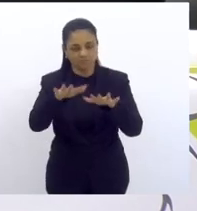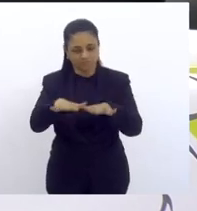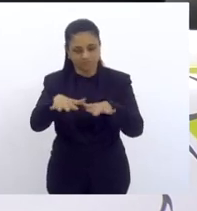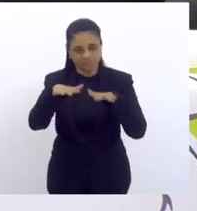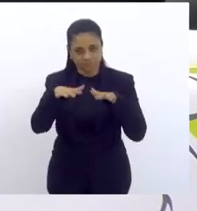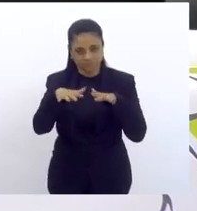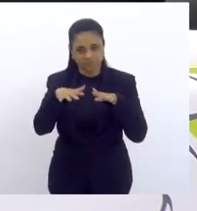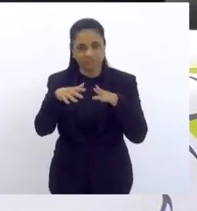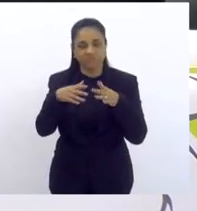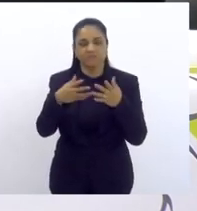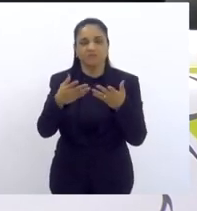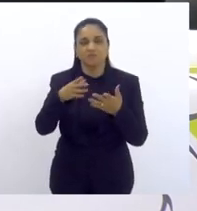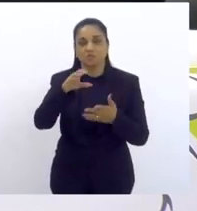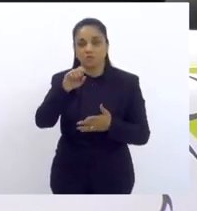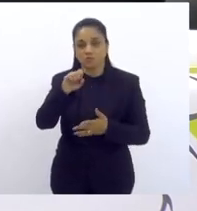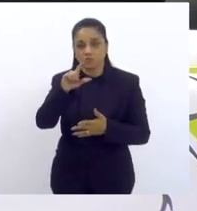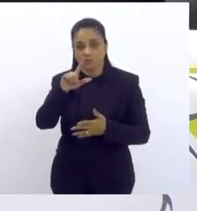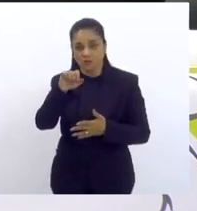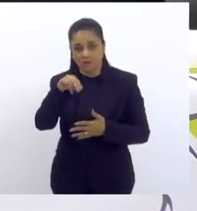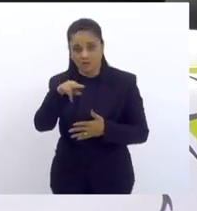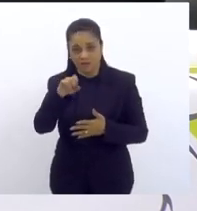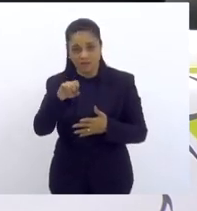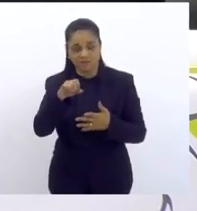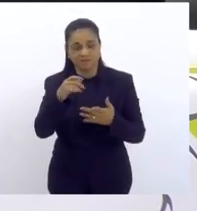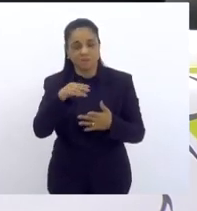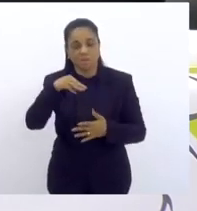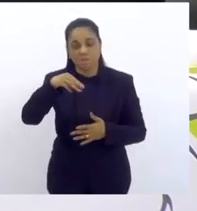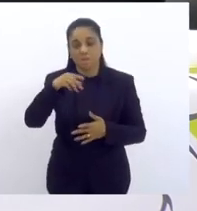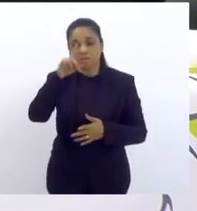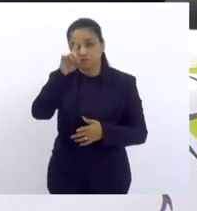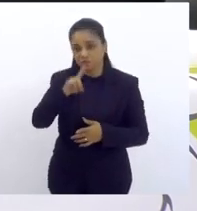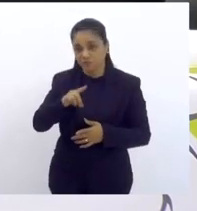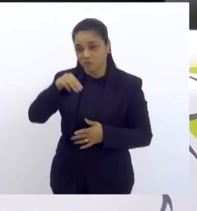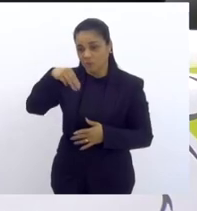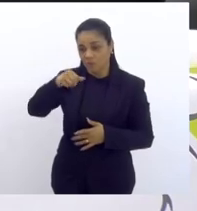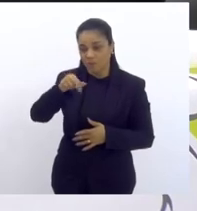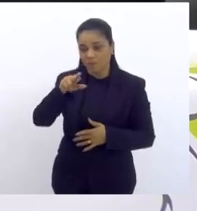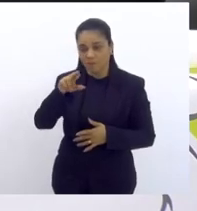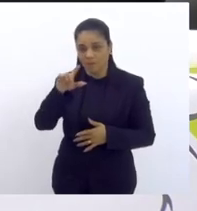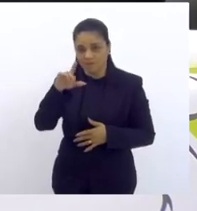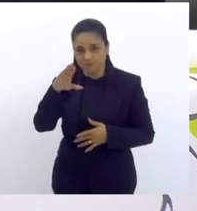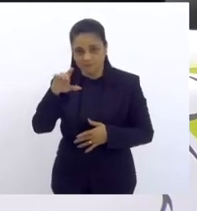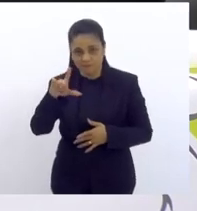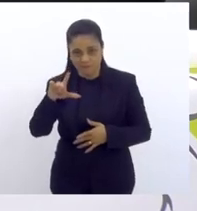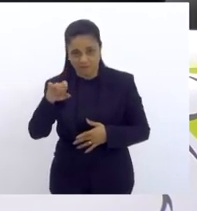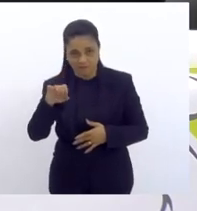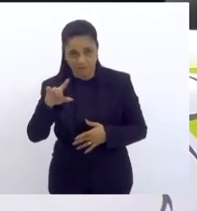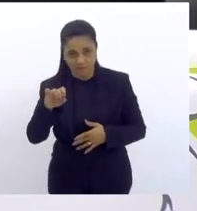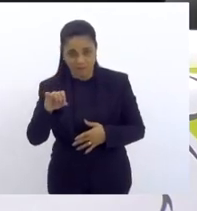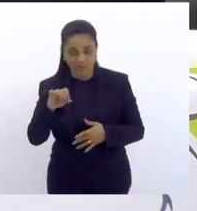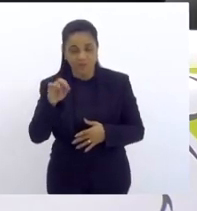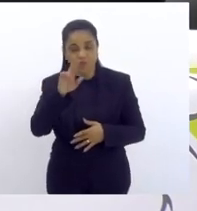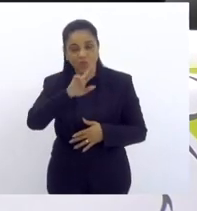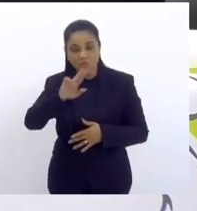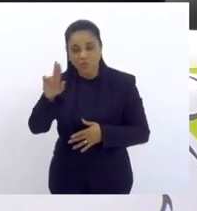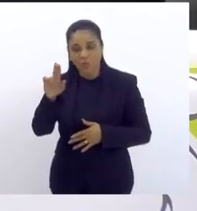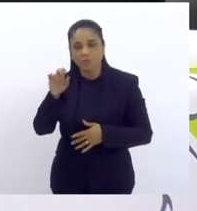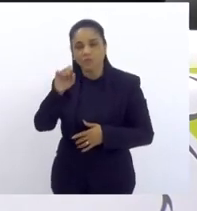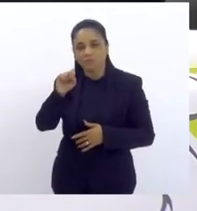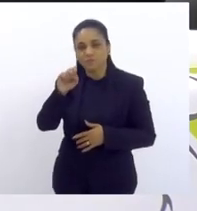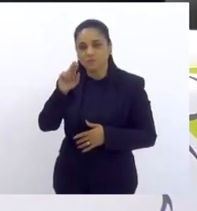o Senhor Marcelo Matos Marques para receber a emoção de aplausos dessa Assembleia Legislativa em nome da